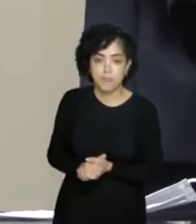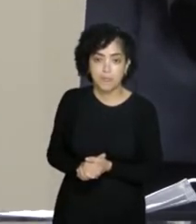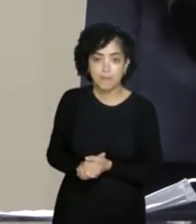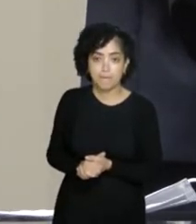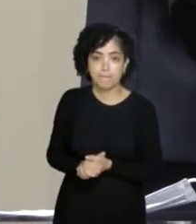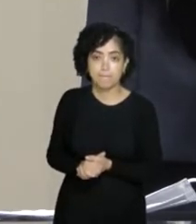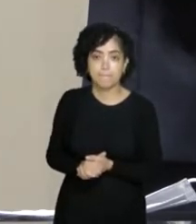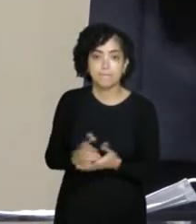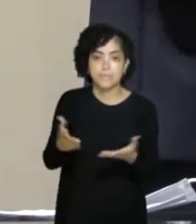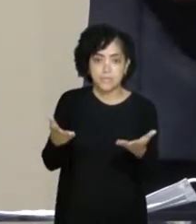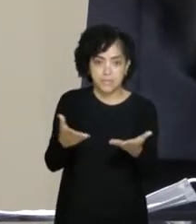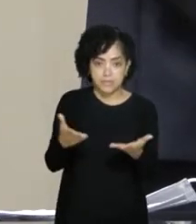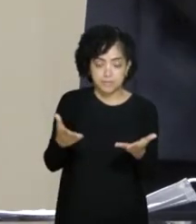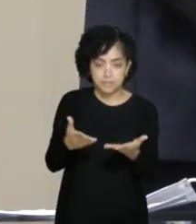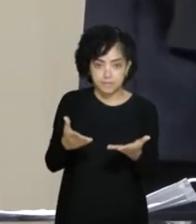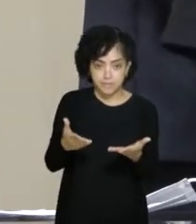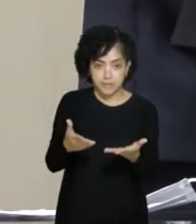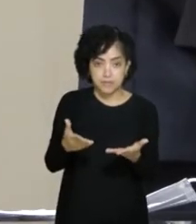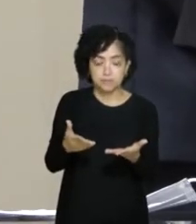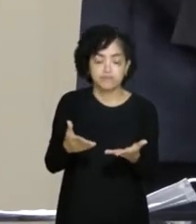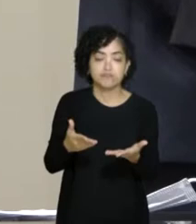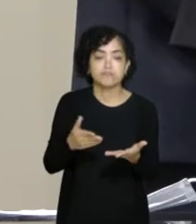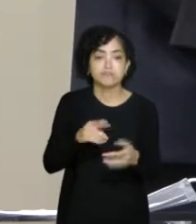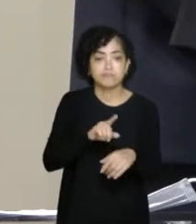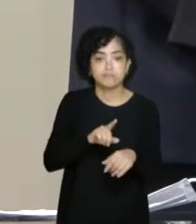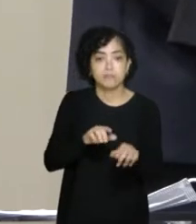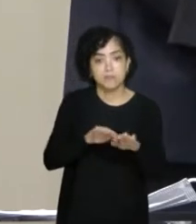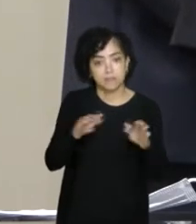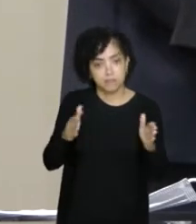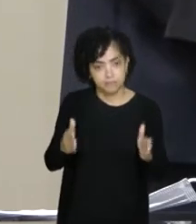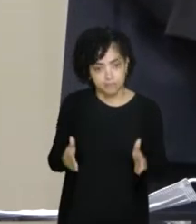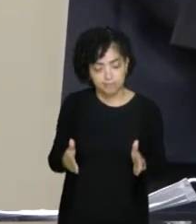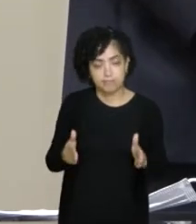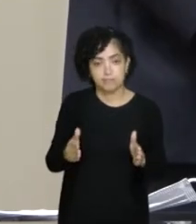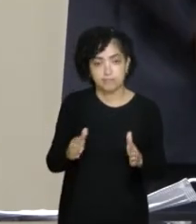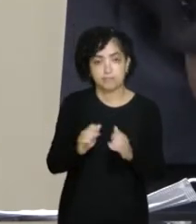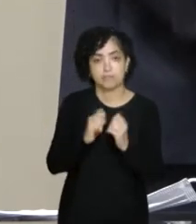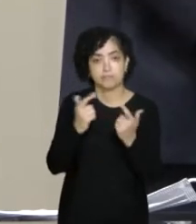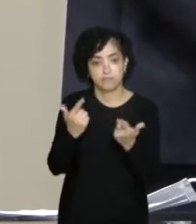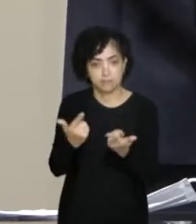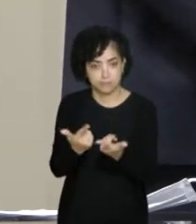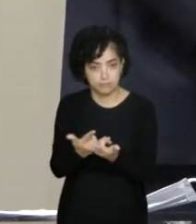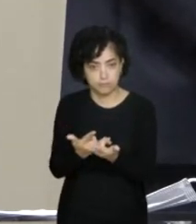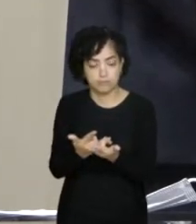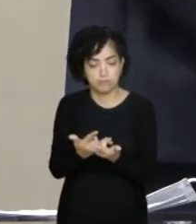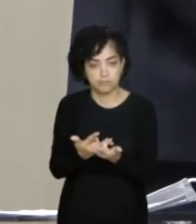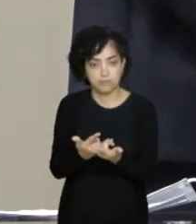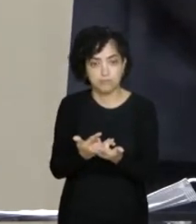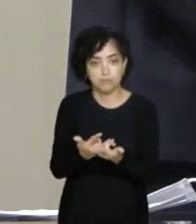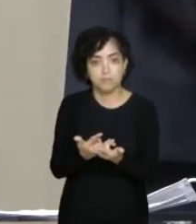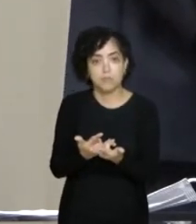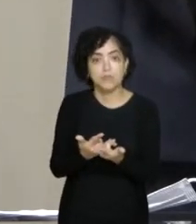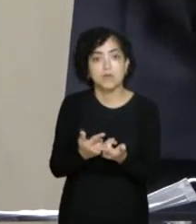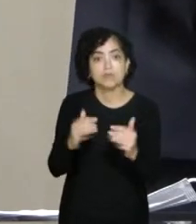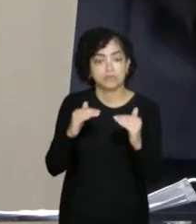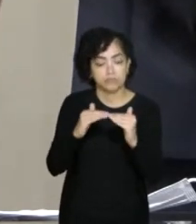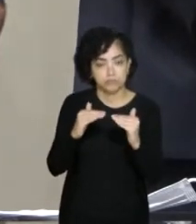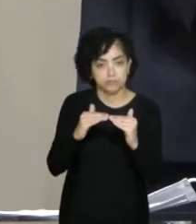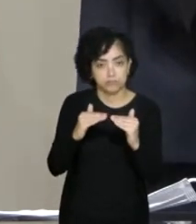A mesa da Assembleia Legislativa do Estado de Santa Catarina, em conformidade com o disposto no